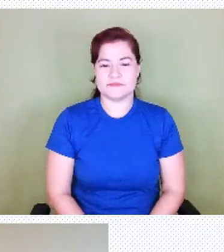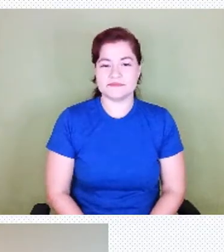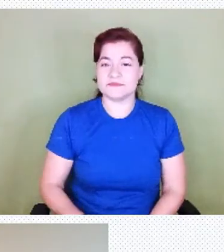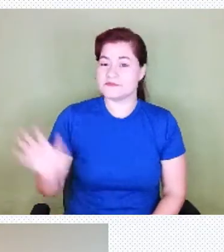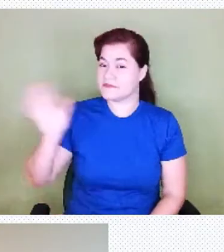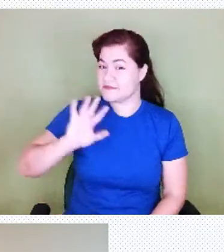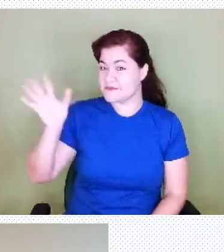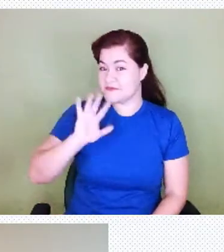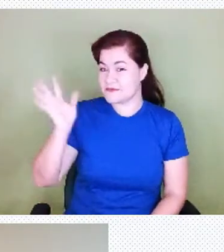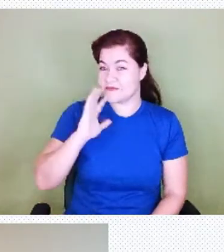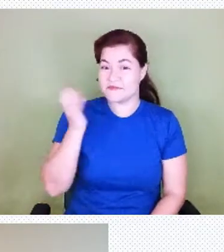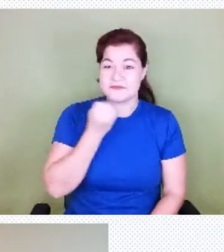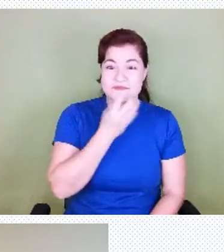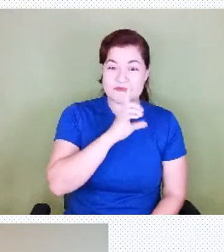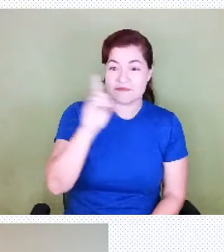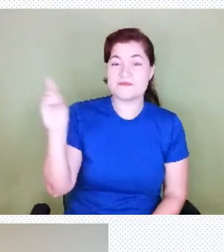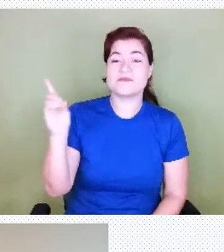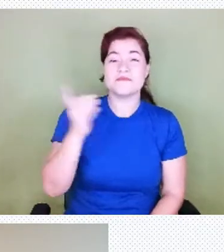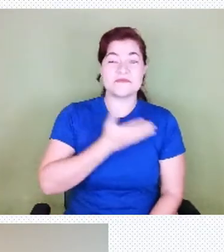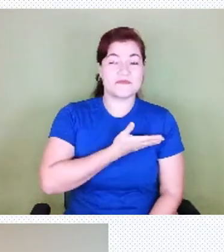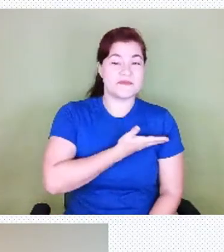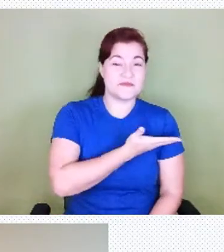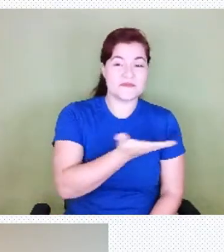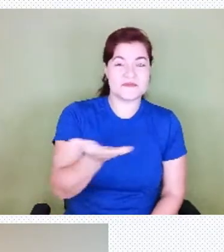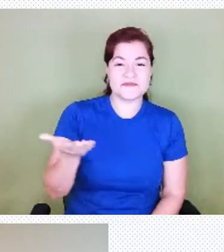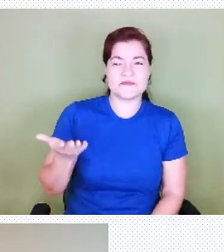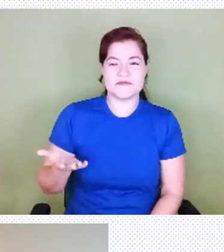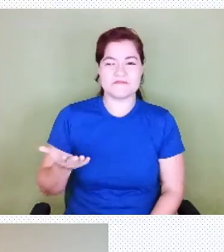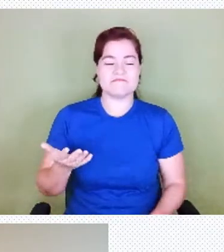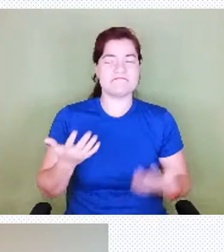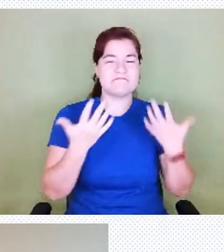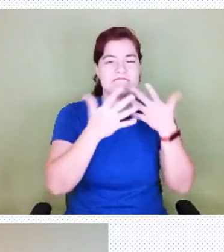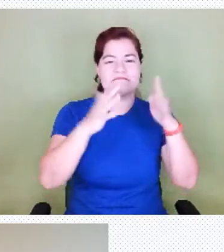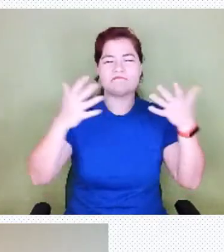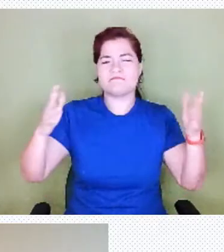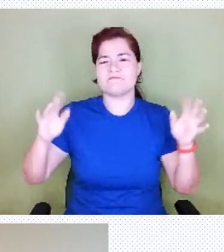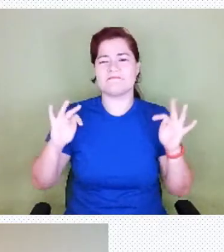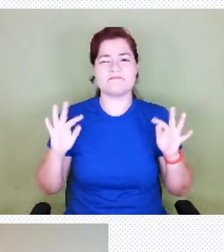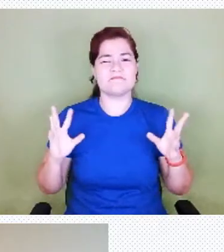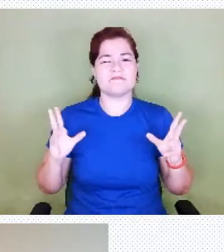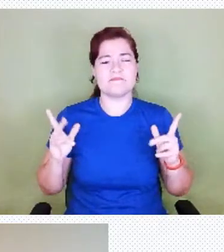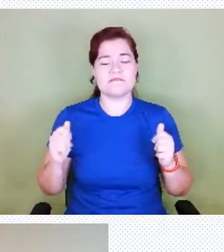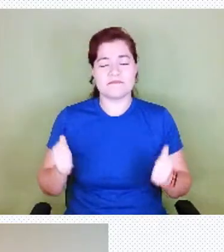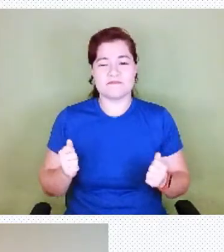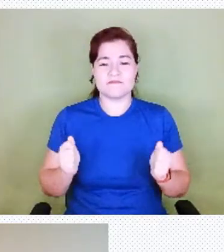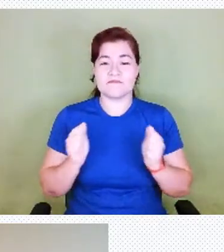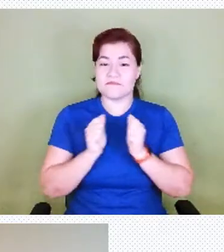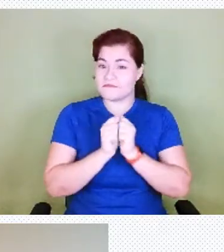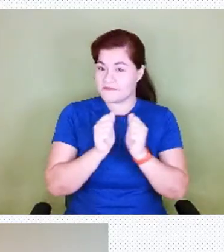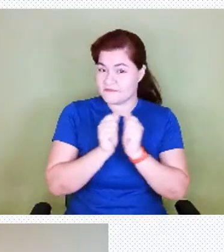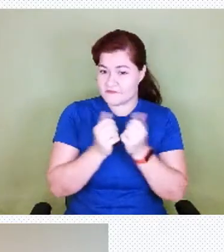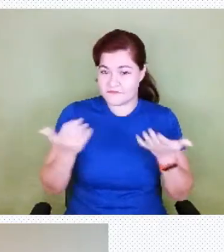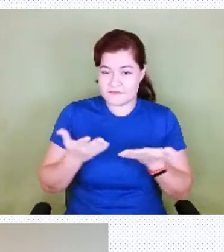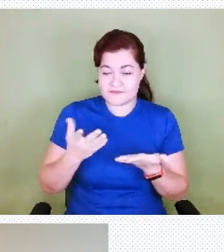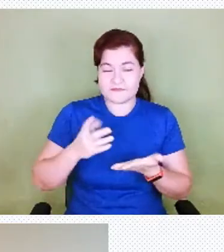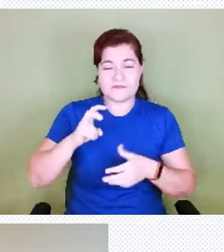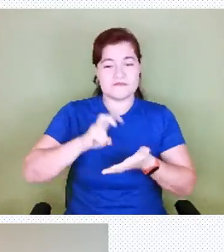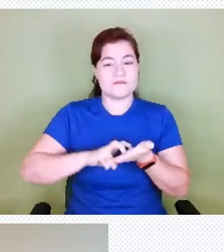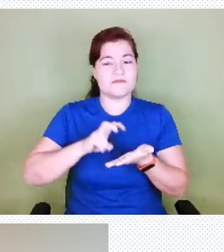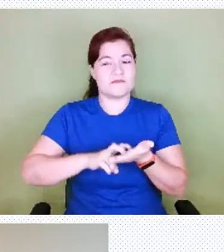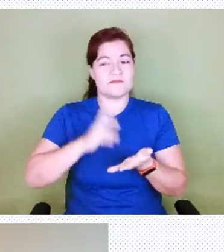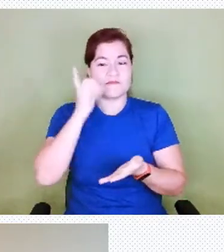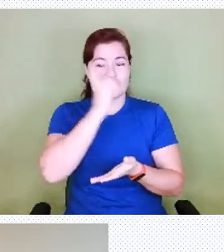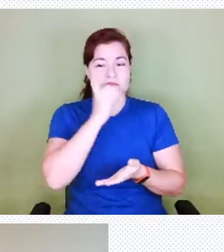Olá, bom dia, amigos. Saudações a todos que nos acompanham nesta manhã de domingo, aqui